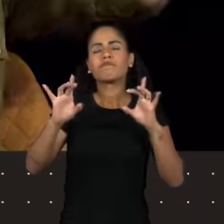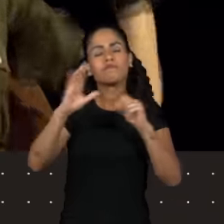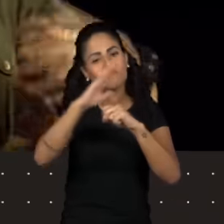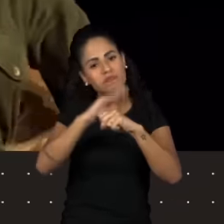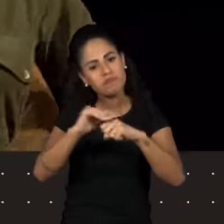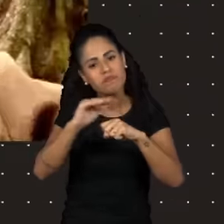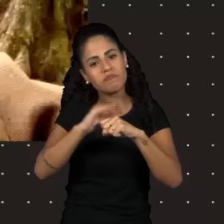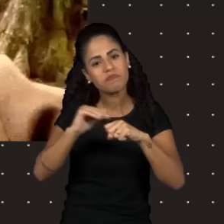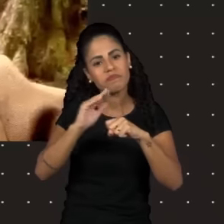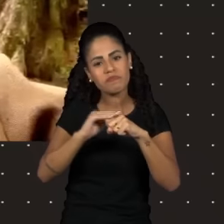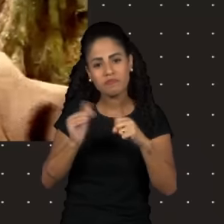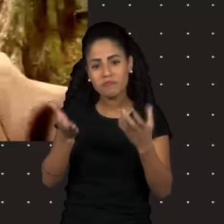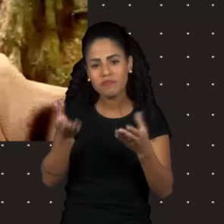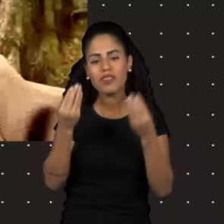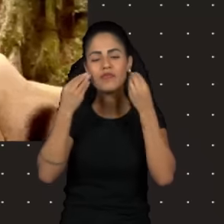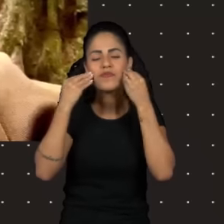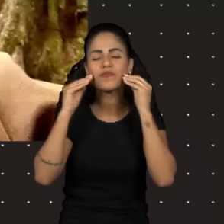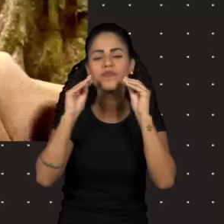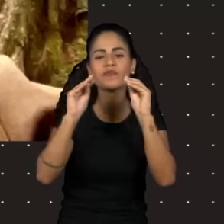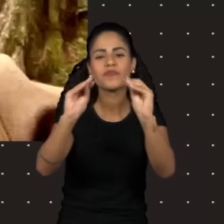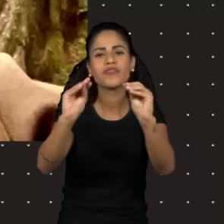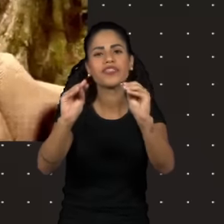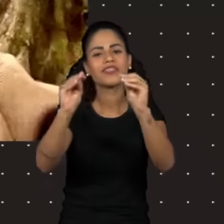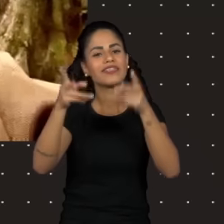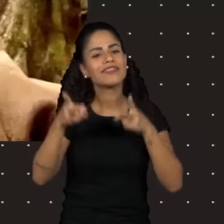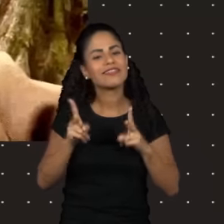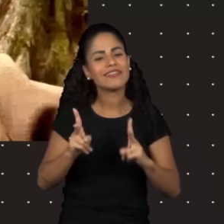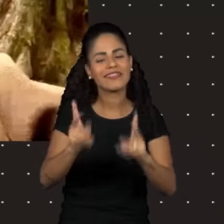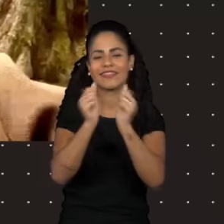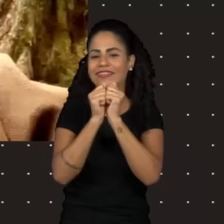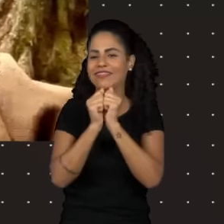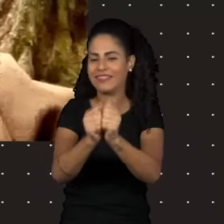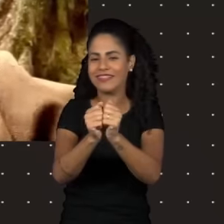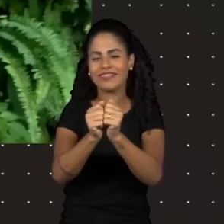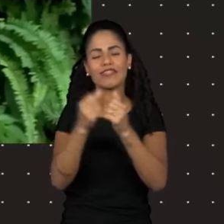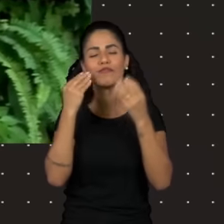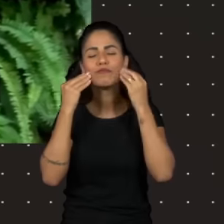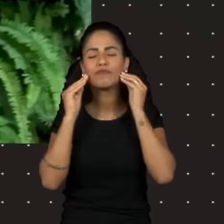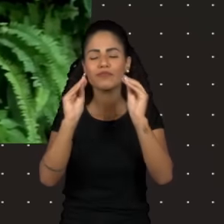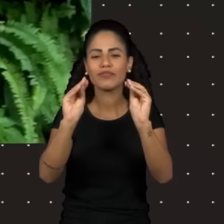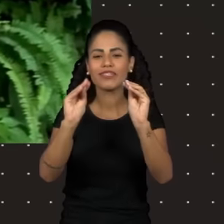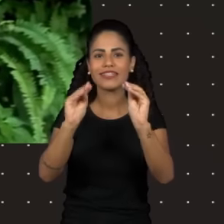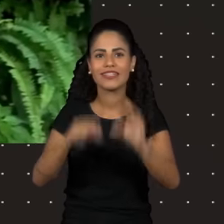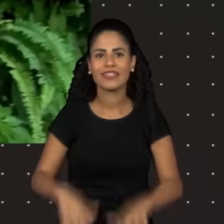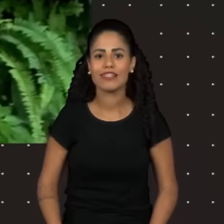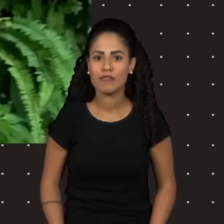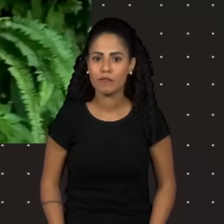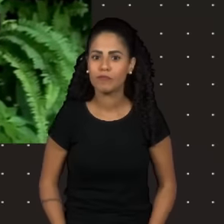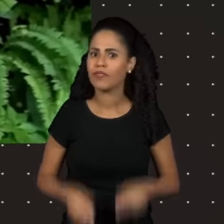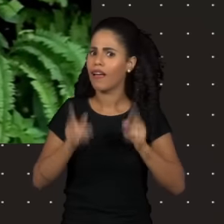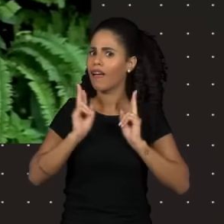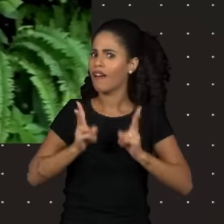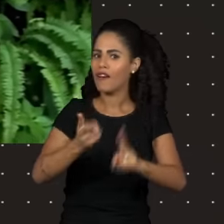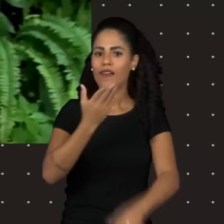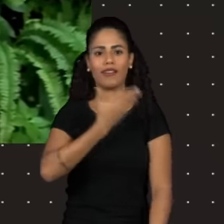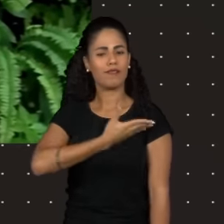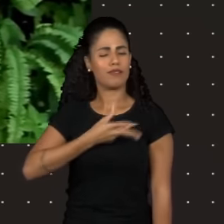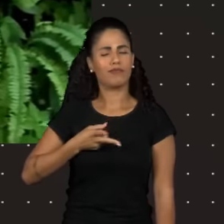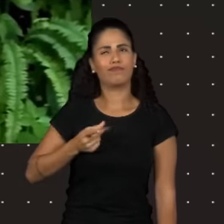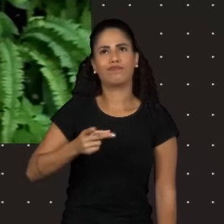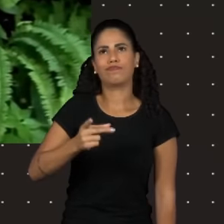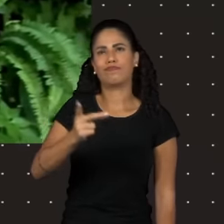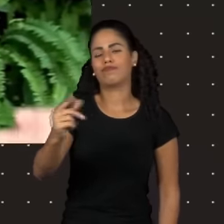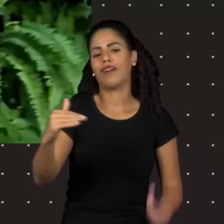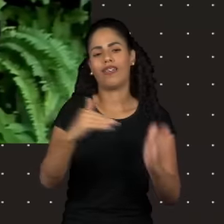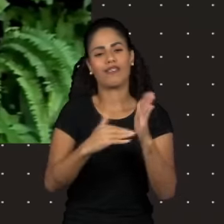todos, tá bom? Um beijo no teu coração, sempre, sempre juntos. Beijo. E eu quero ser amiga dela pro resto da minha vida